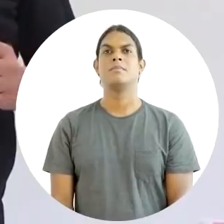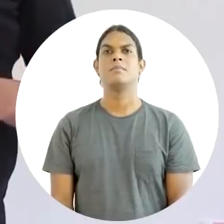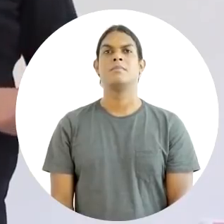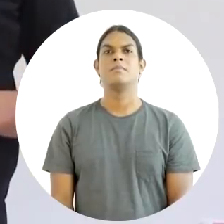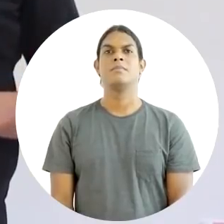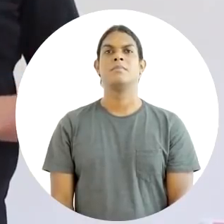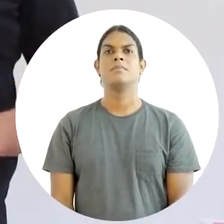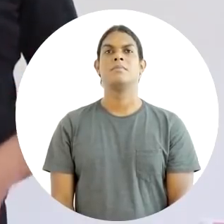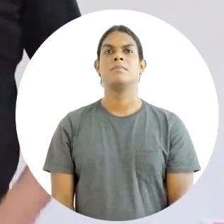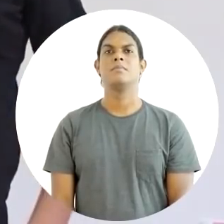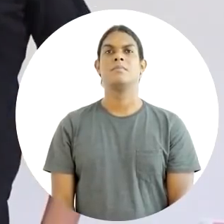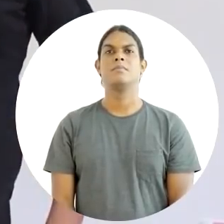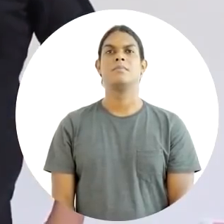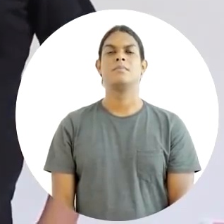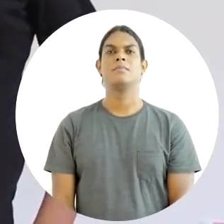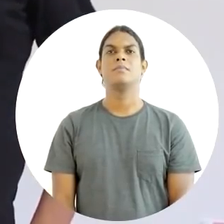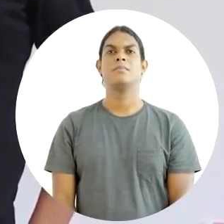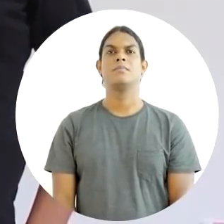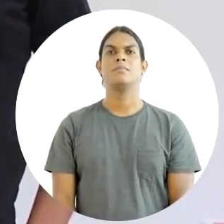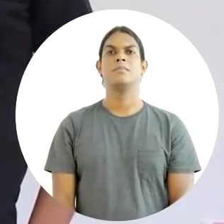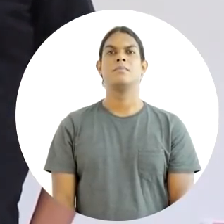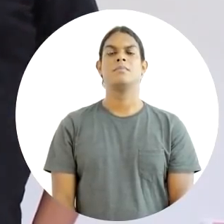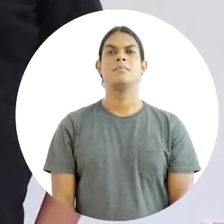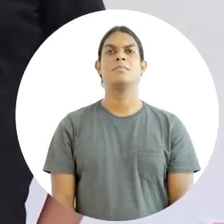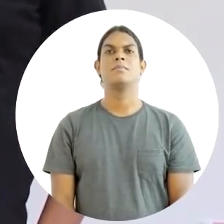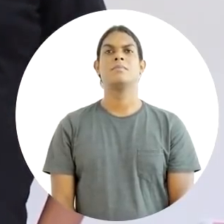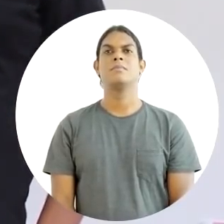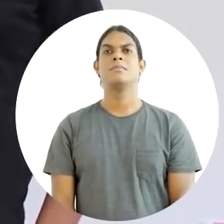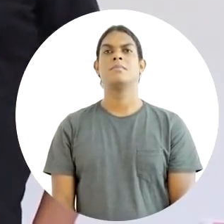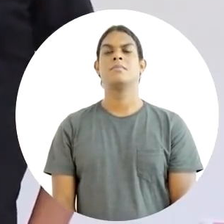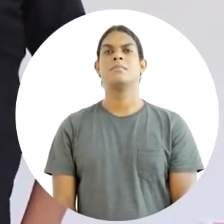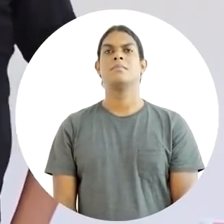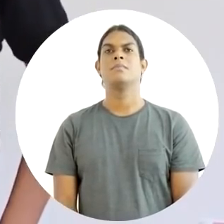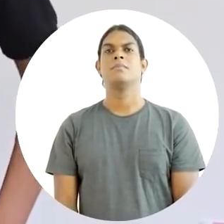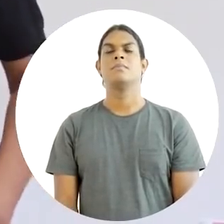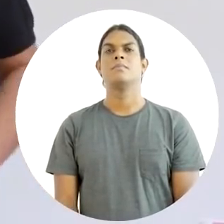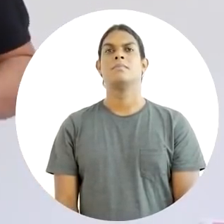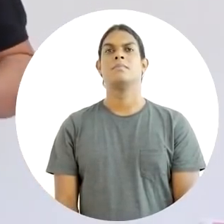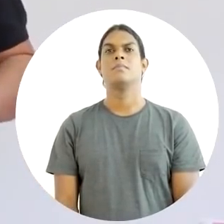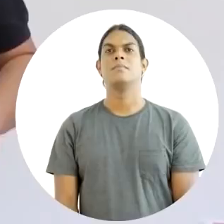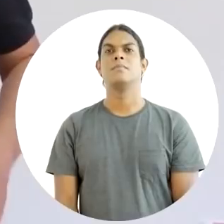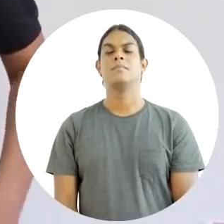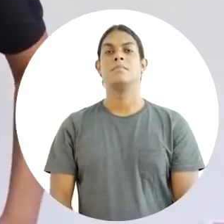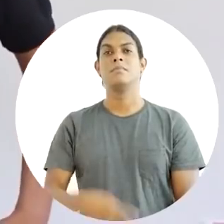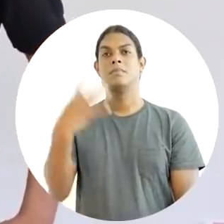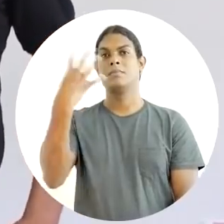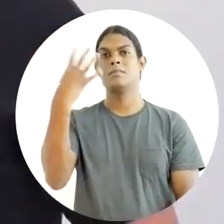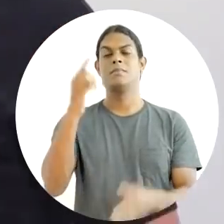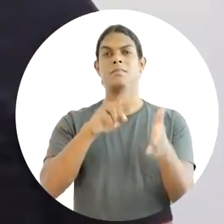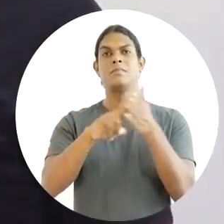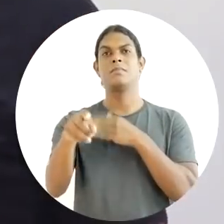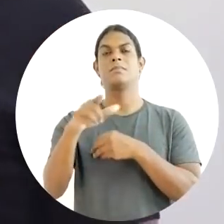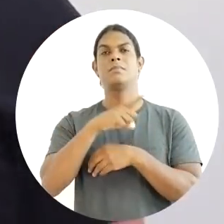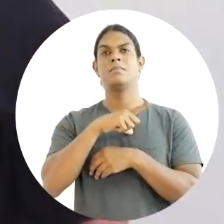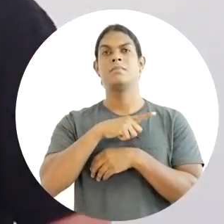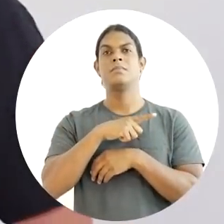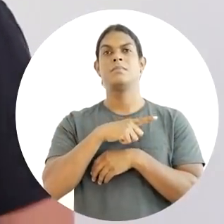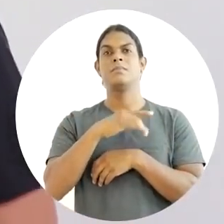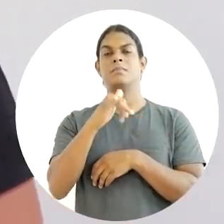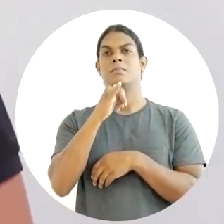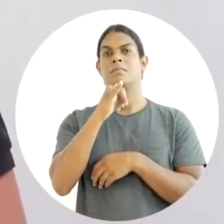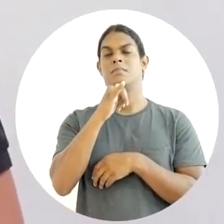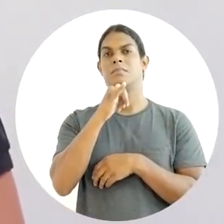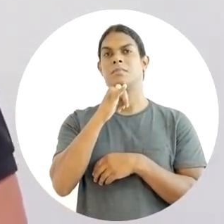né? Symbol, plastic, ok? E a quarta pergunta, nós temos um exemplo